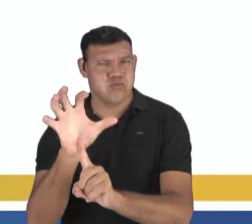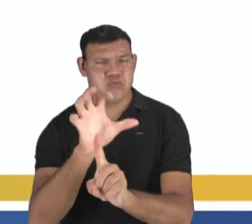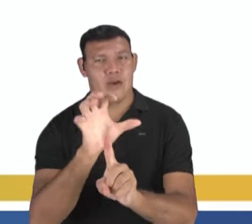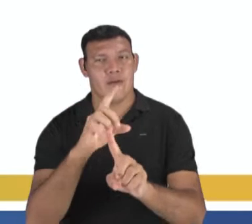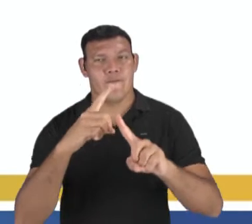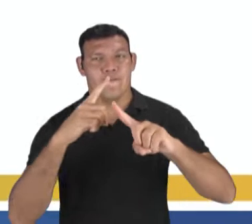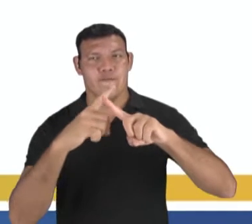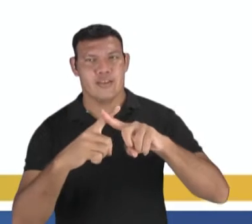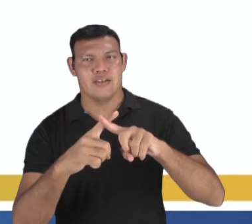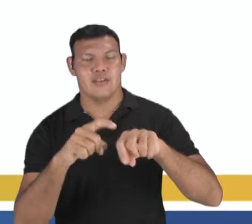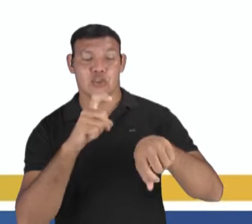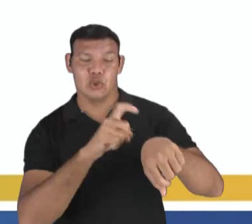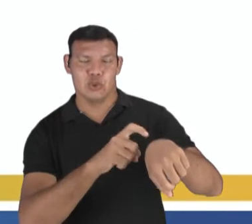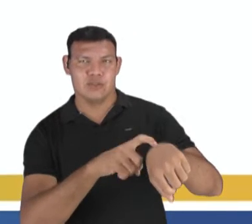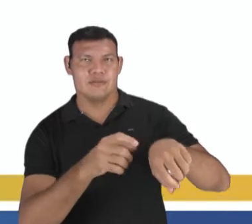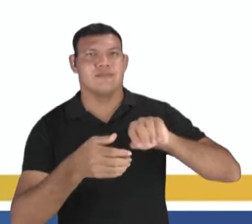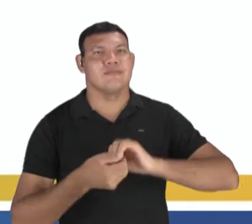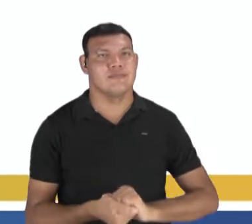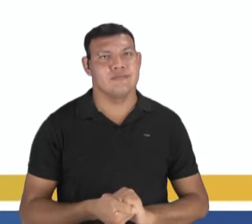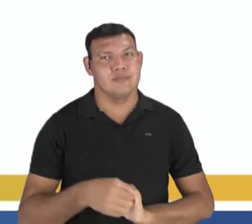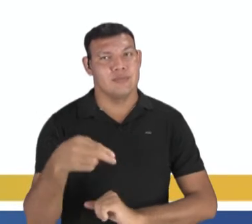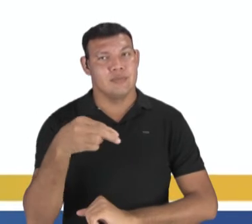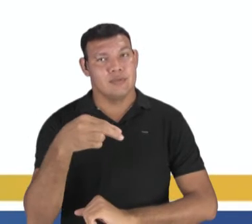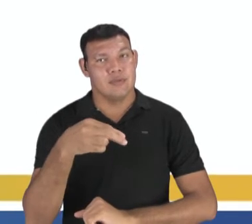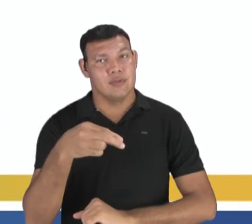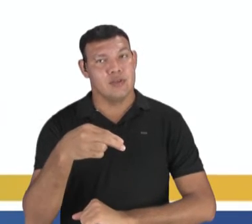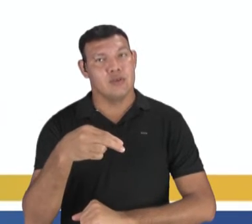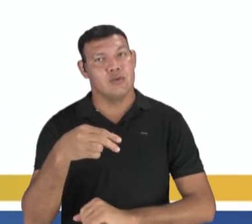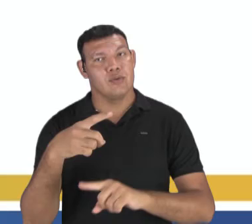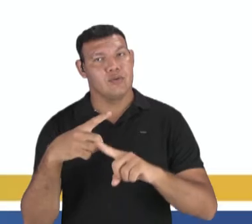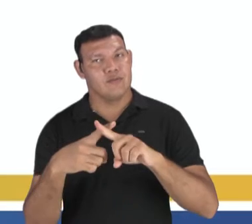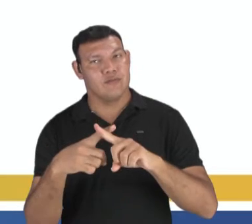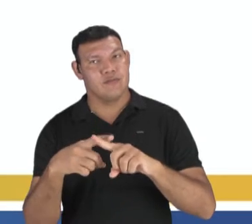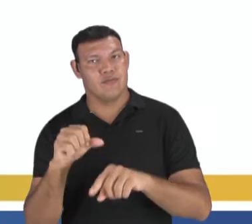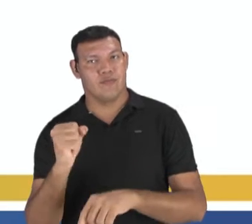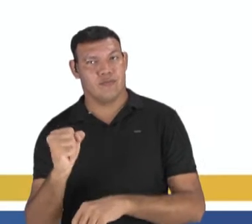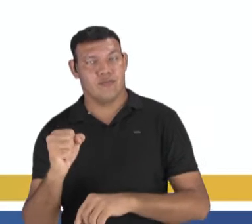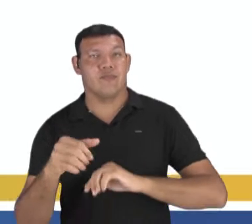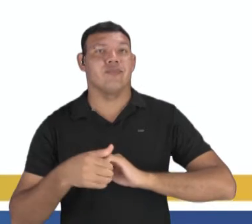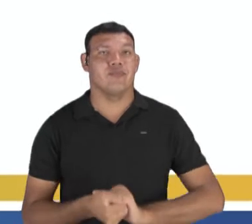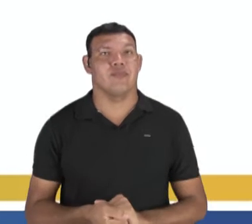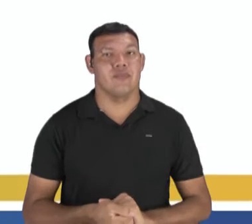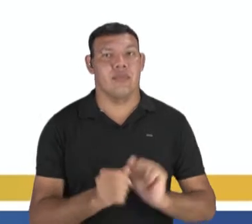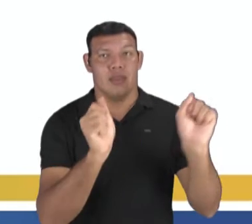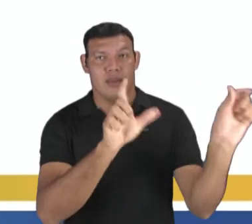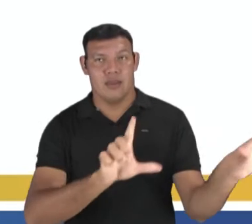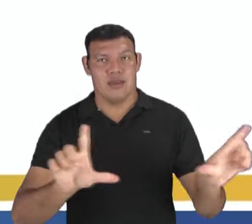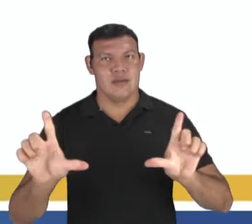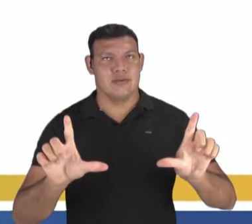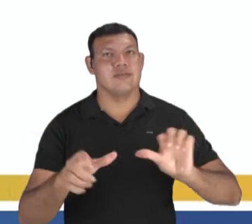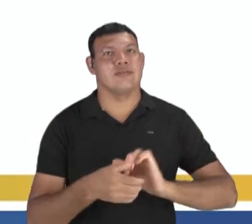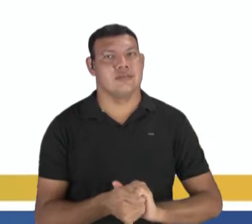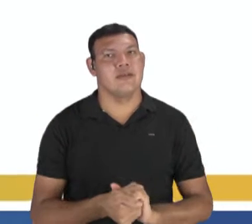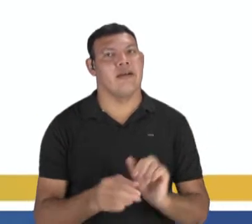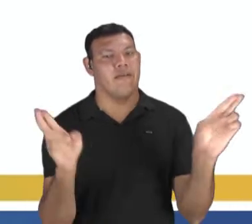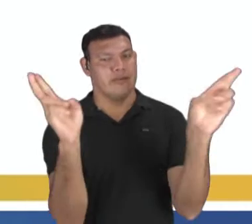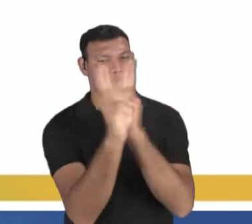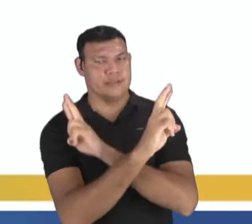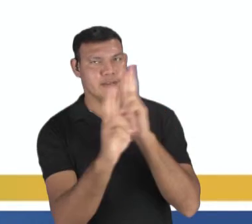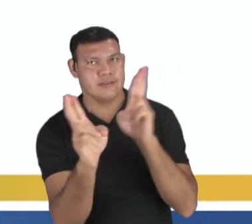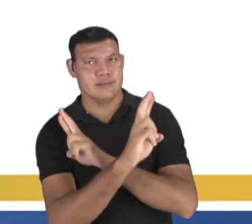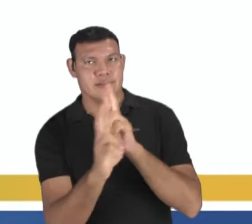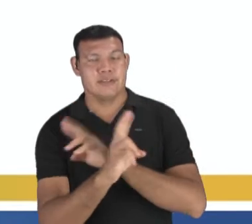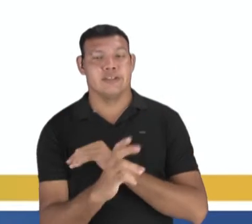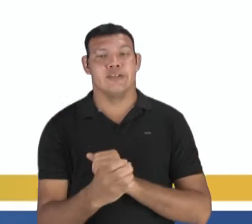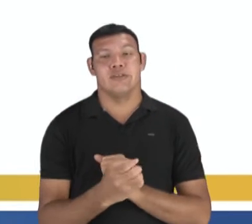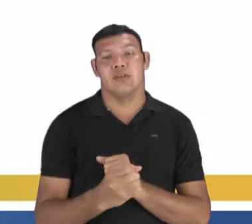tempo. Unidade Newton vezes segundo. Aqui nesse slide eu vou determinar para vocês uma relação, tá? Entre a